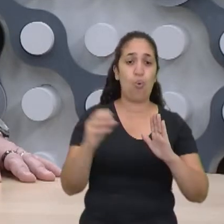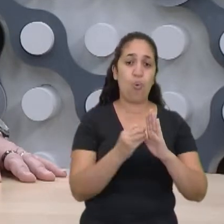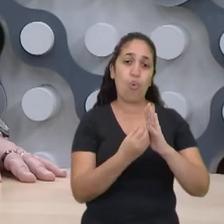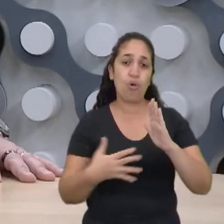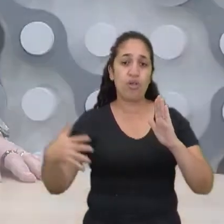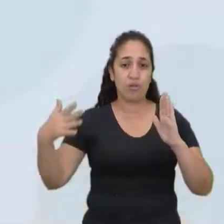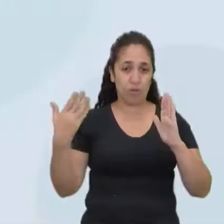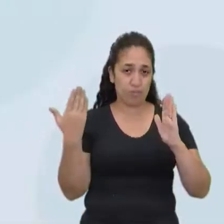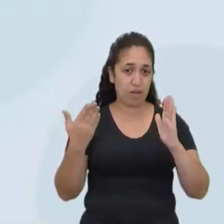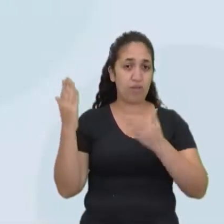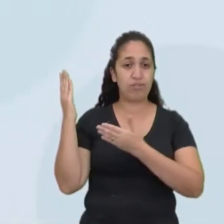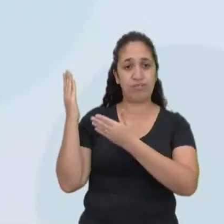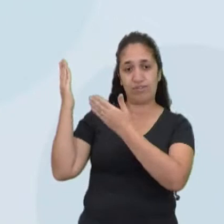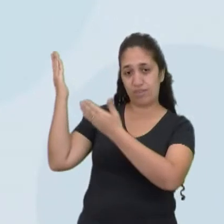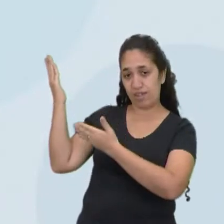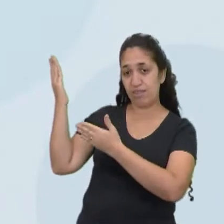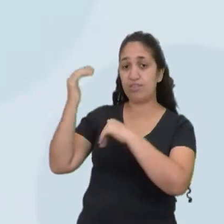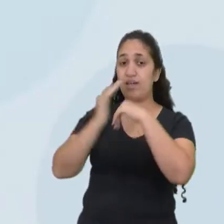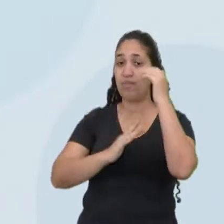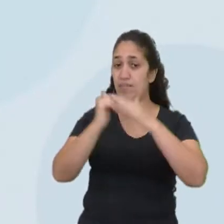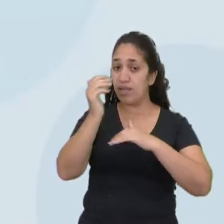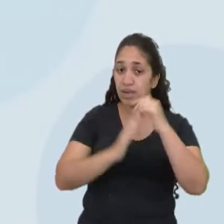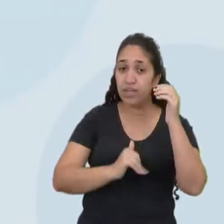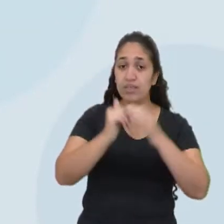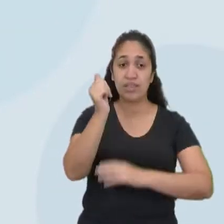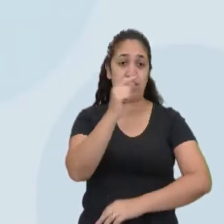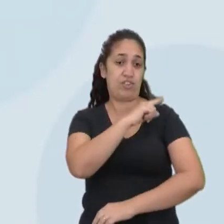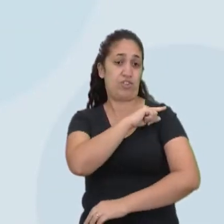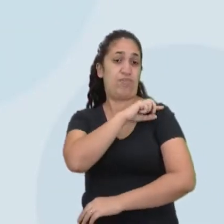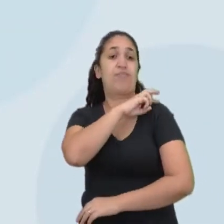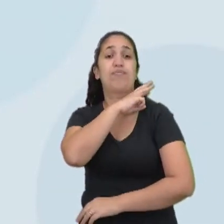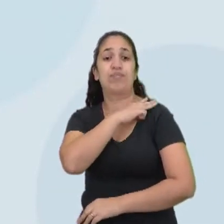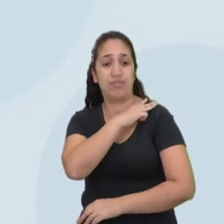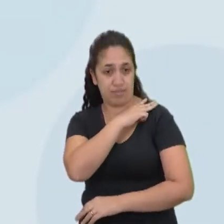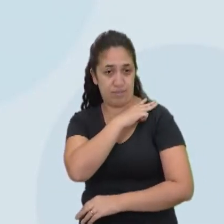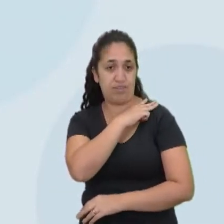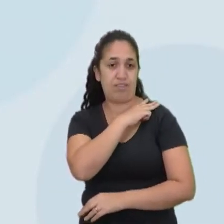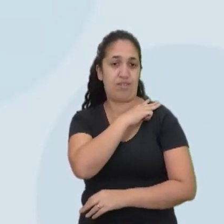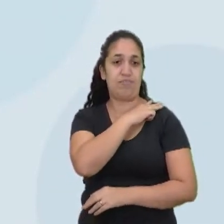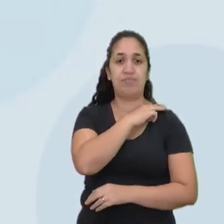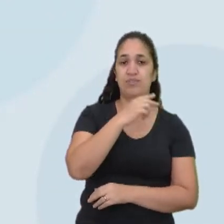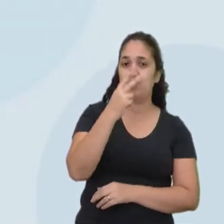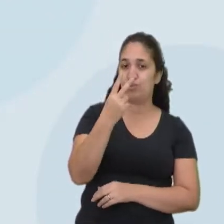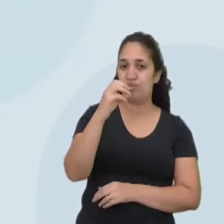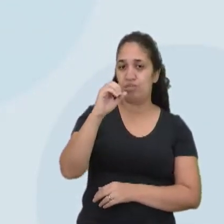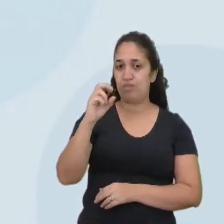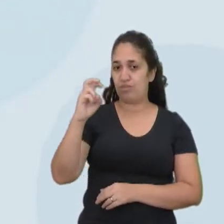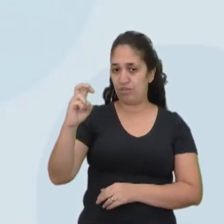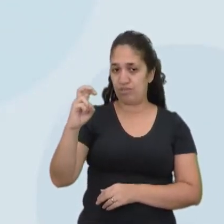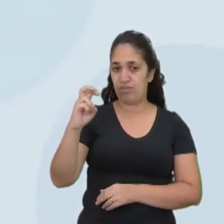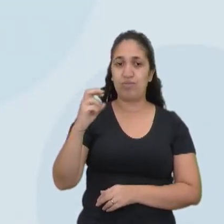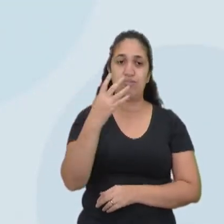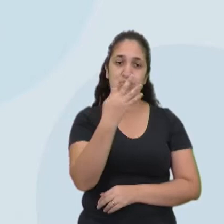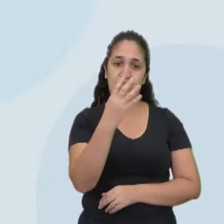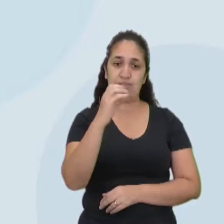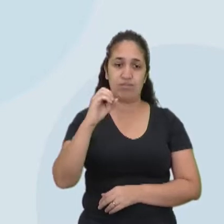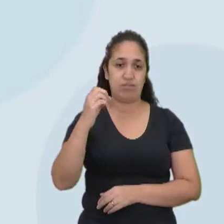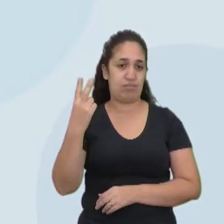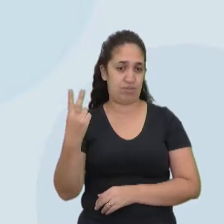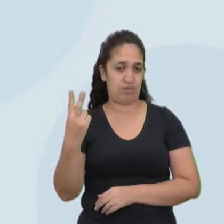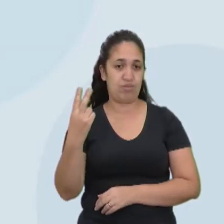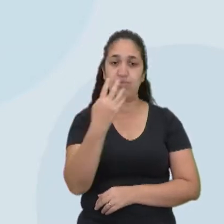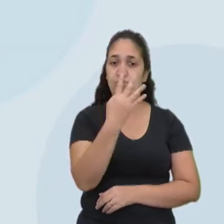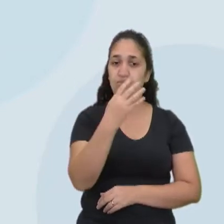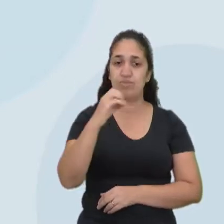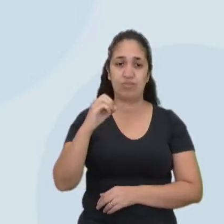para vocês, que é habilidades da primeira a terceira série do ensino médio, habilidade 205, 402